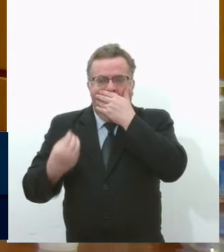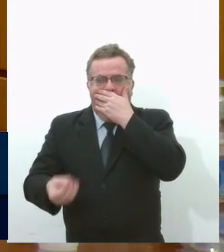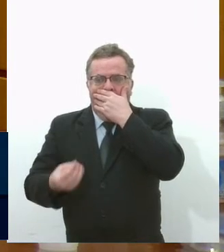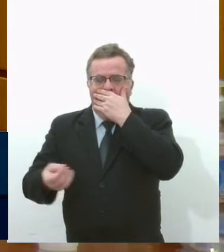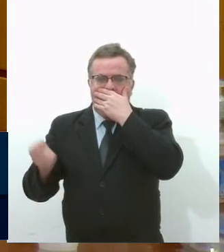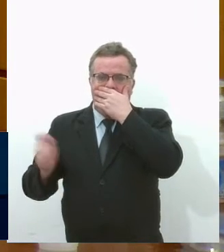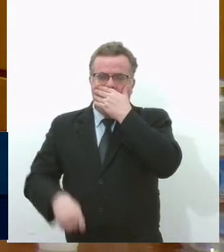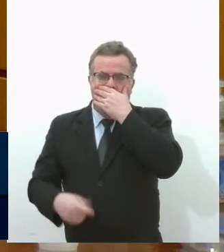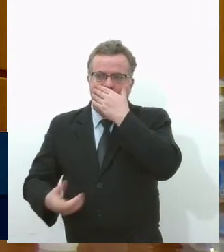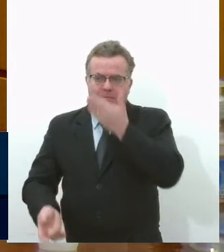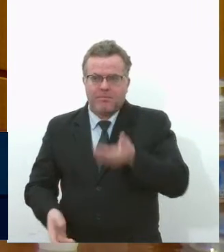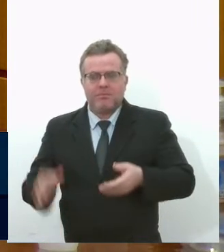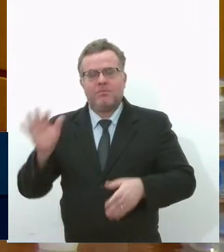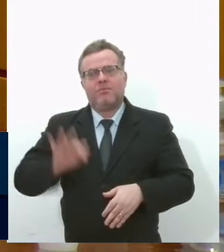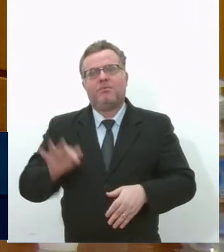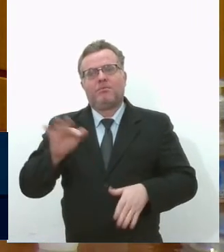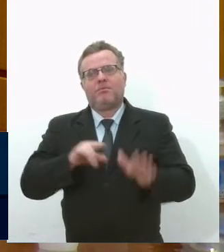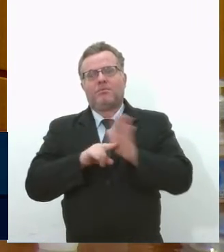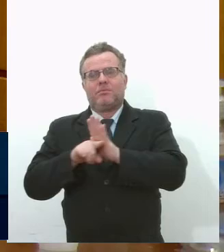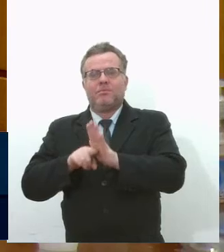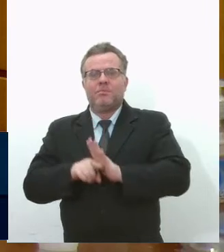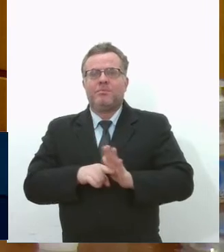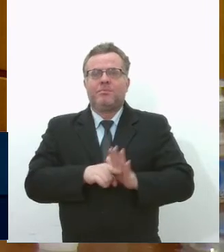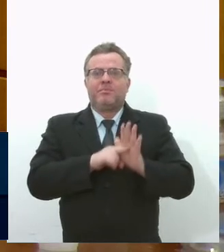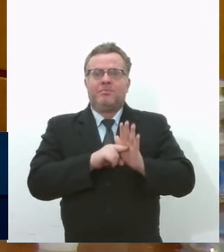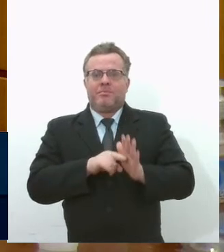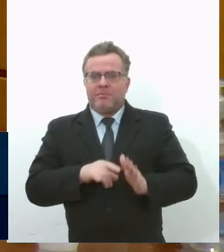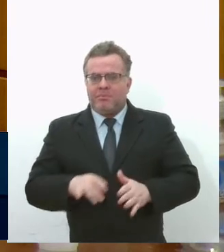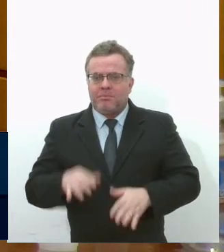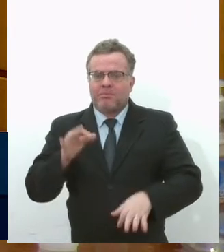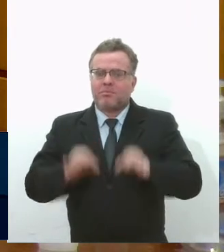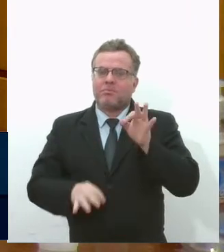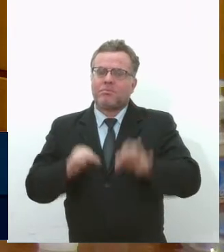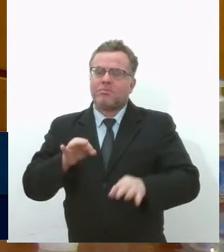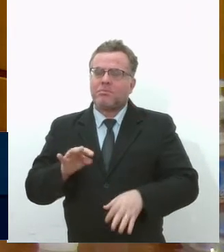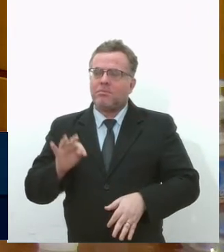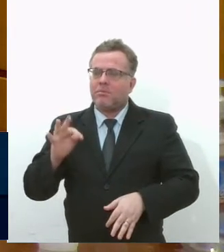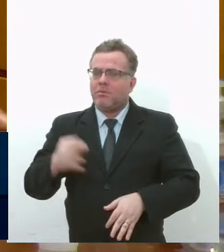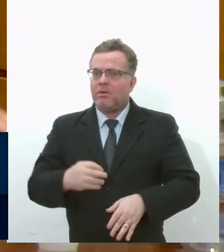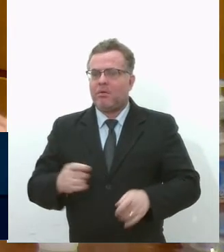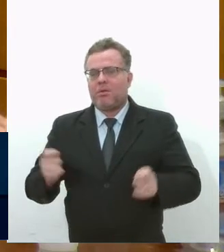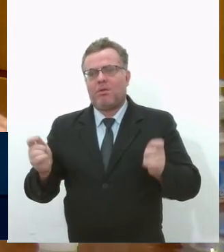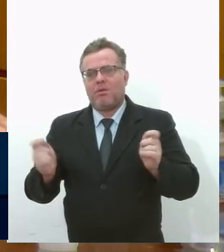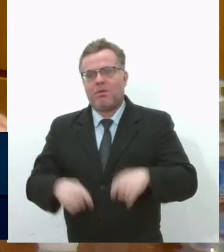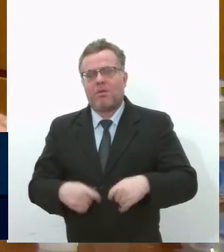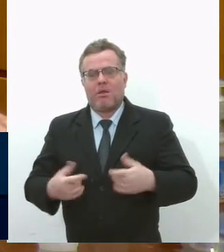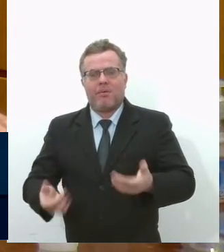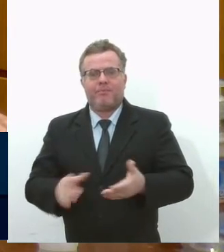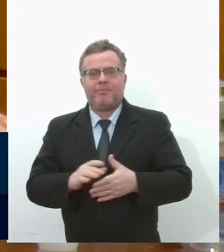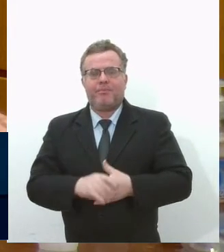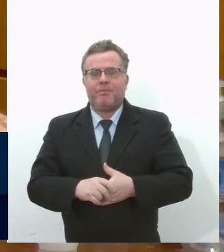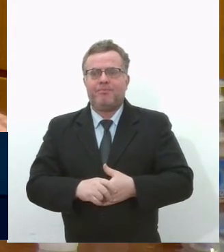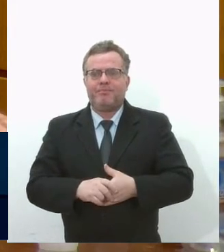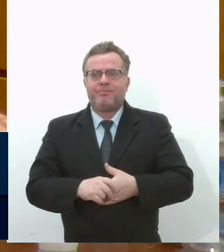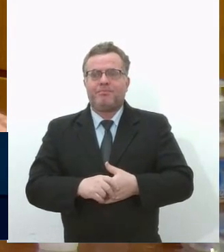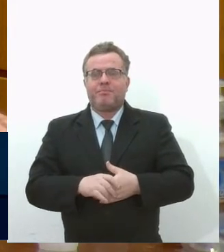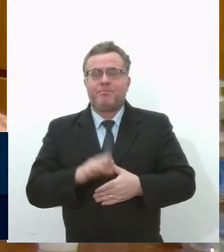fez uma pesquisa em todos os tribunais, todas as câmaras fiscais do